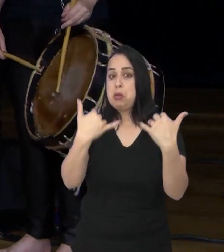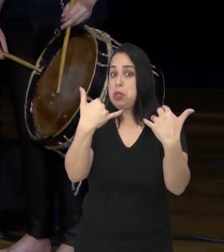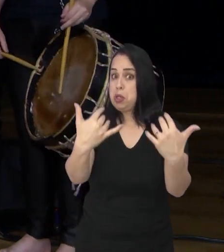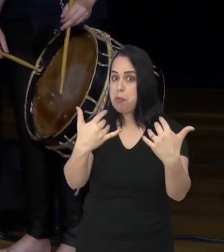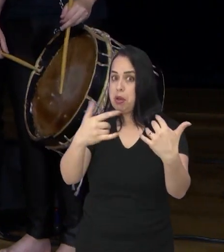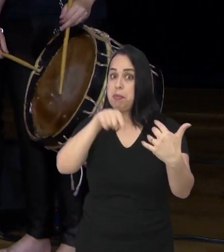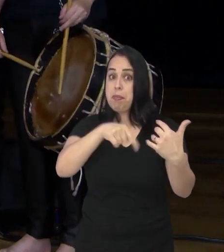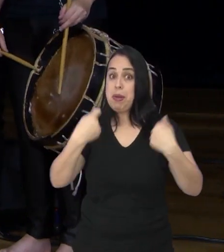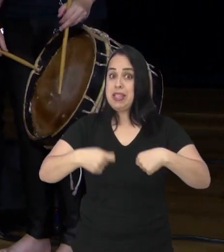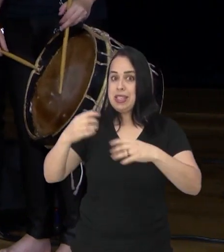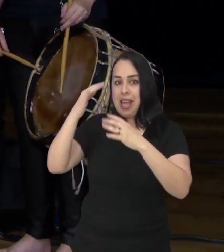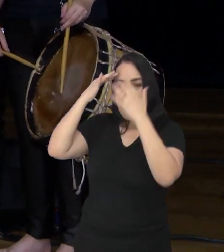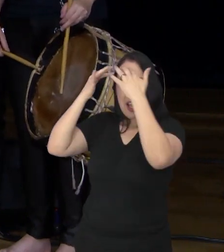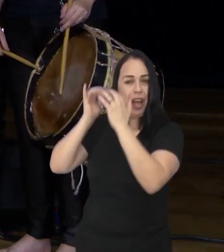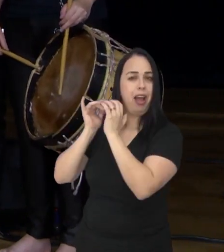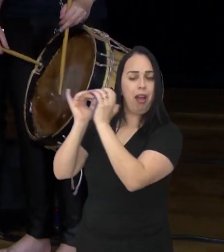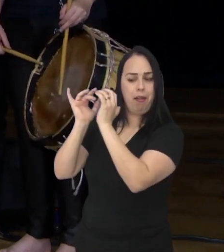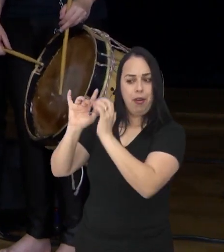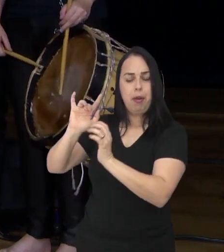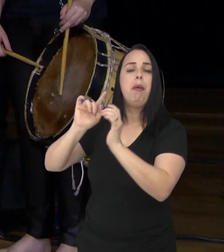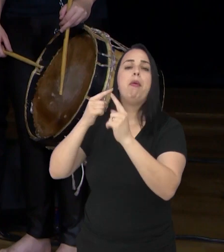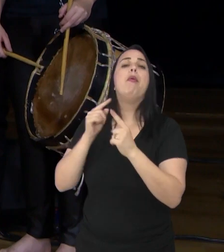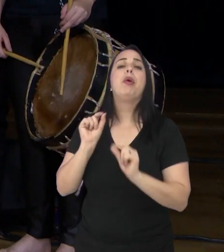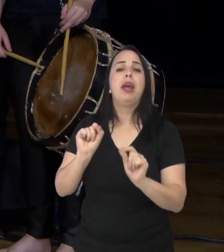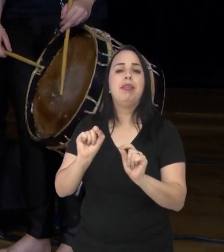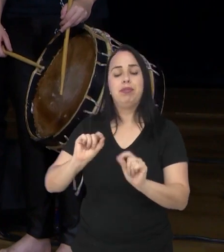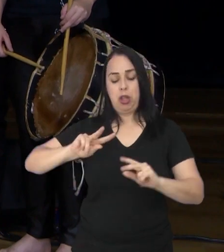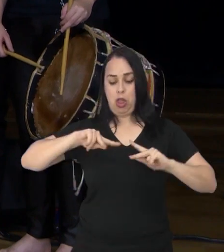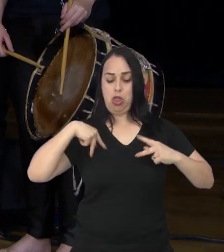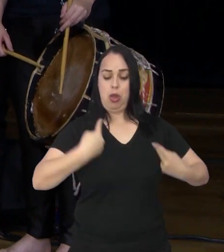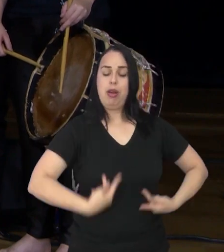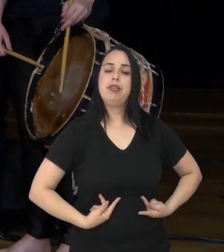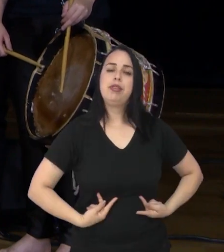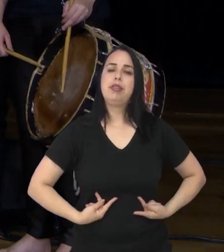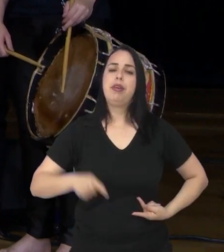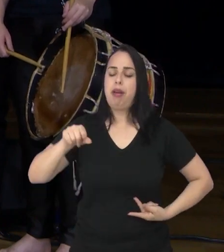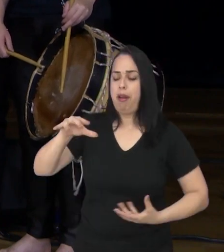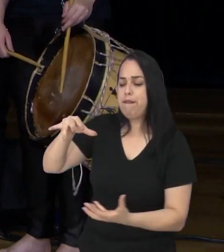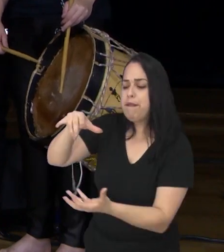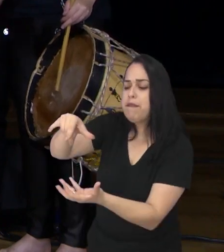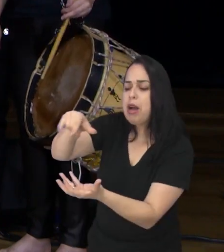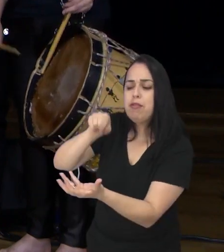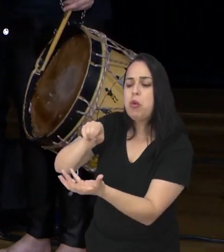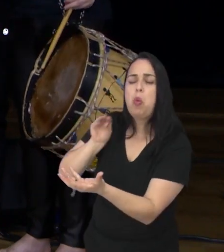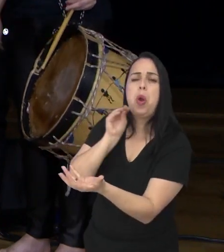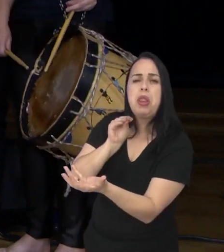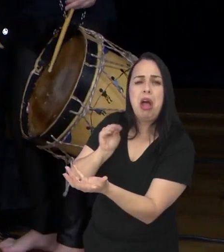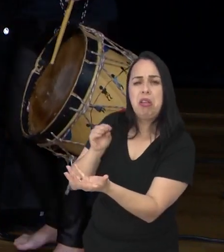uma reflexão sobre o que nós, seres humanos, estamos fazendo com a Terra.